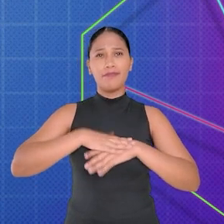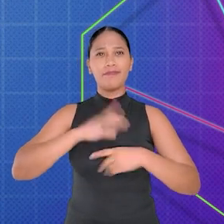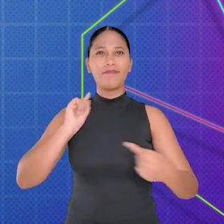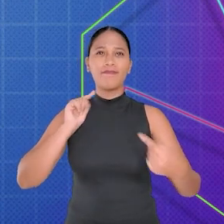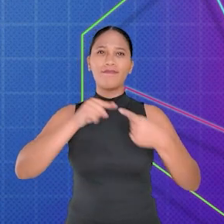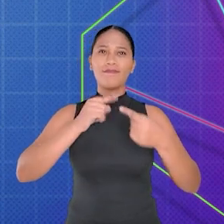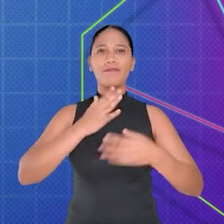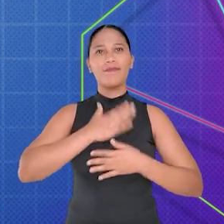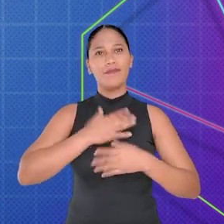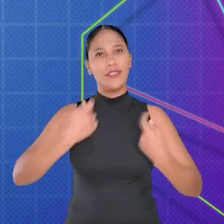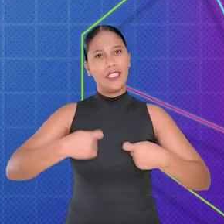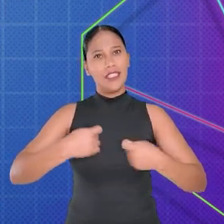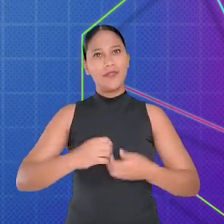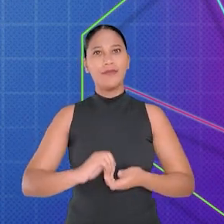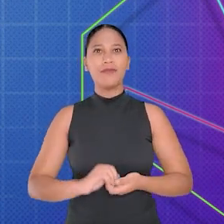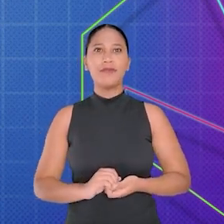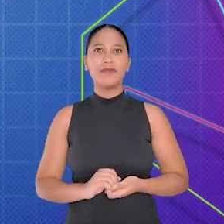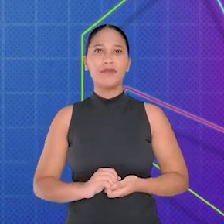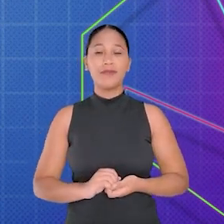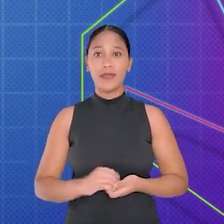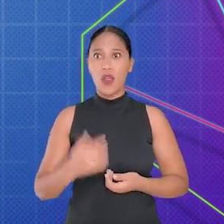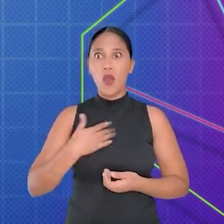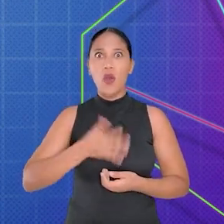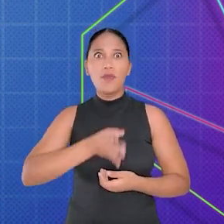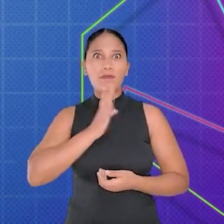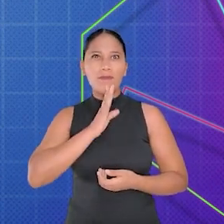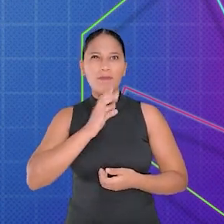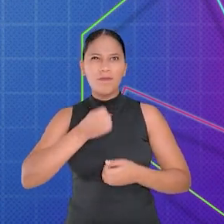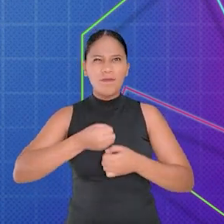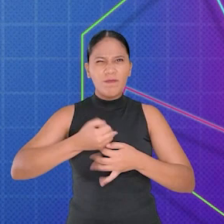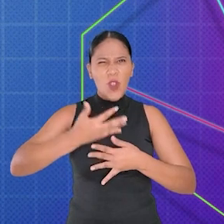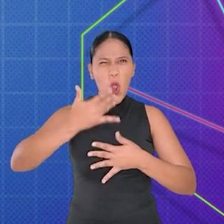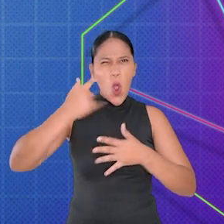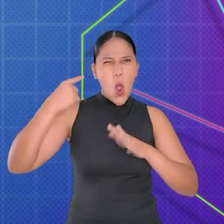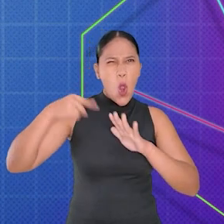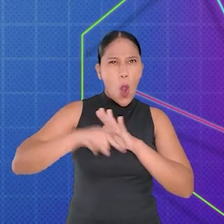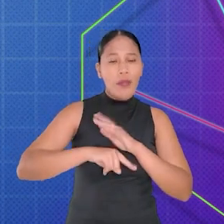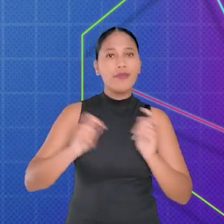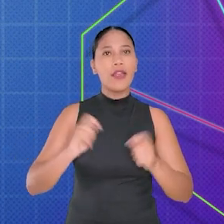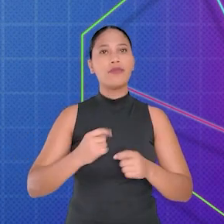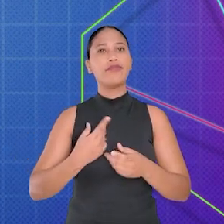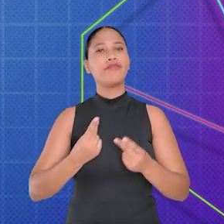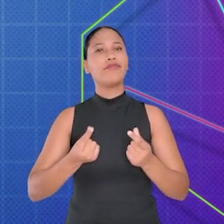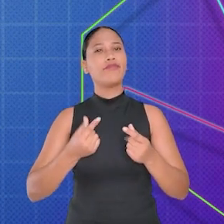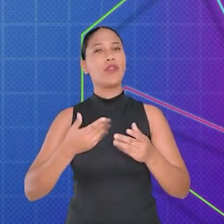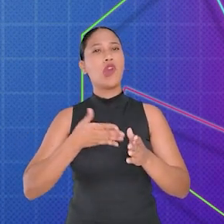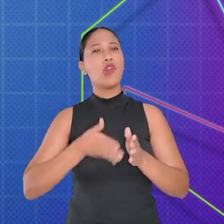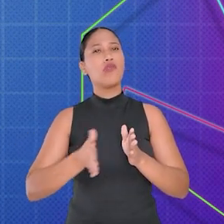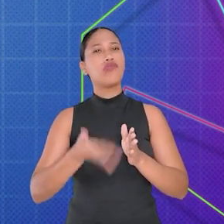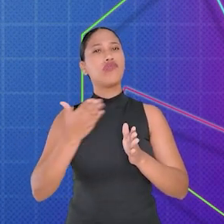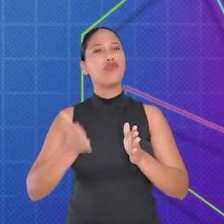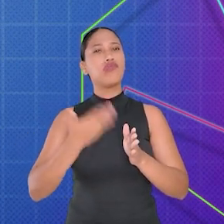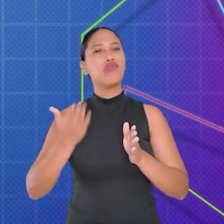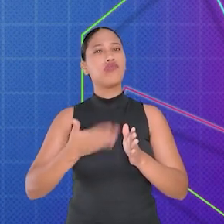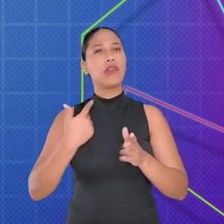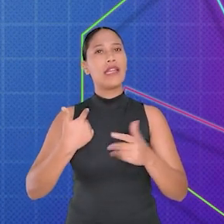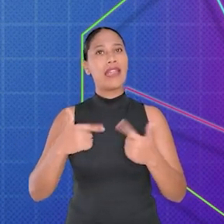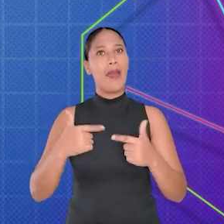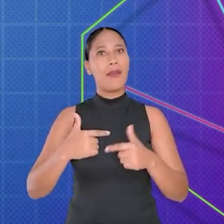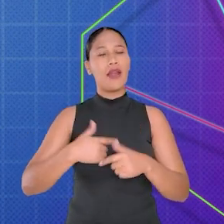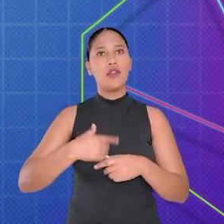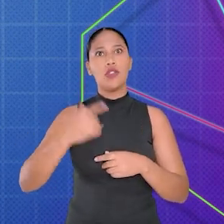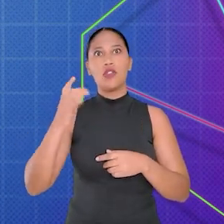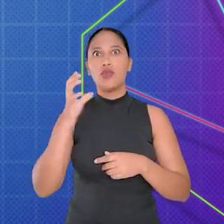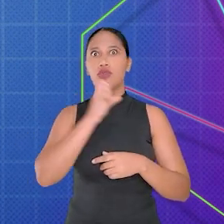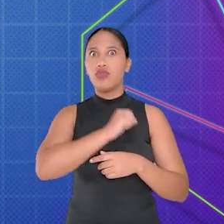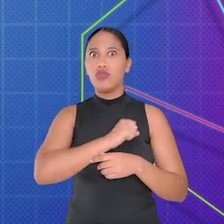de acordo com as necessidades e preferências. Ao dominar esses recursos, o usuário pode agilizar significativamente seu fluxo de trabalho e